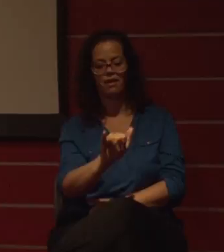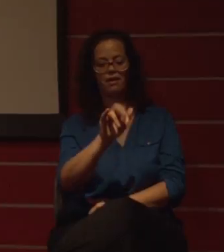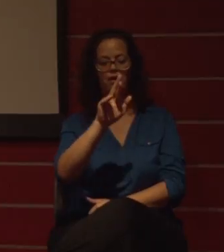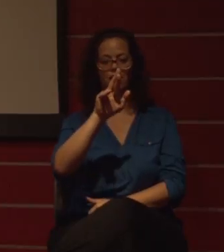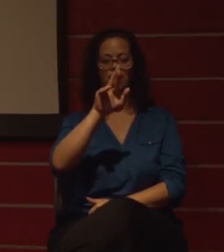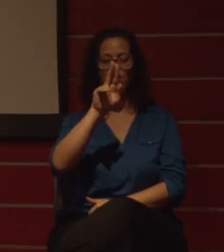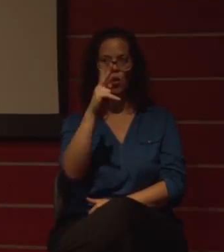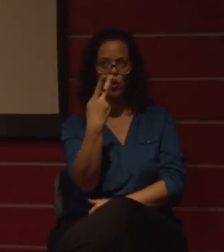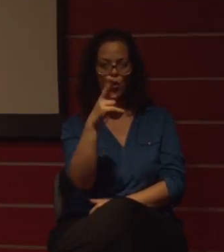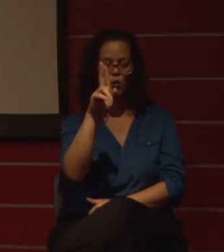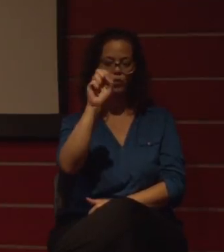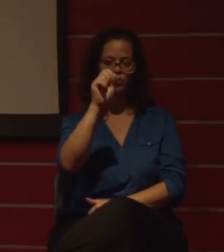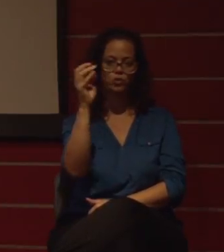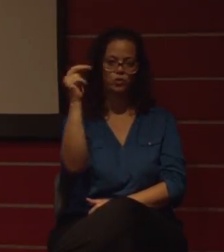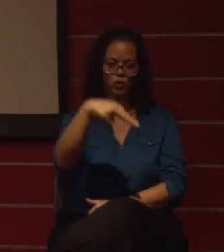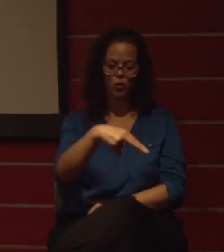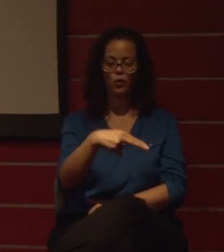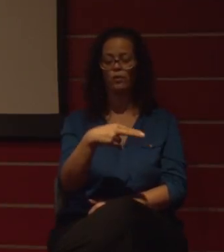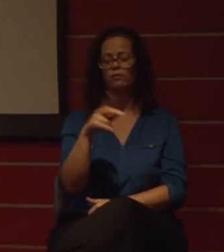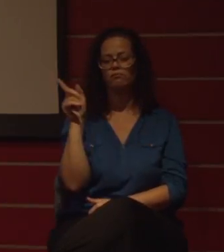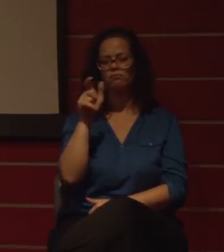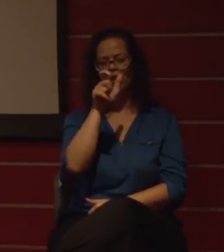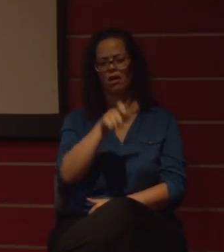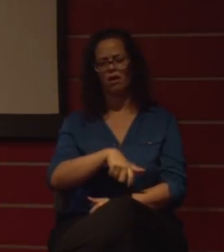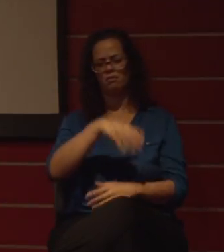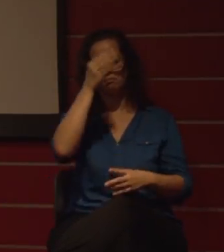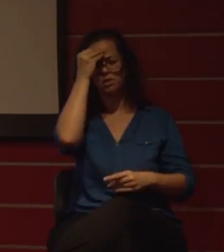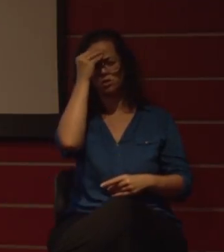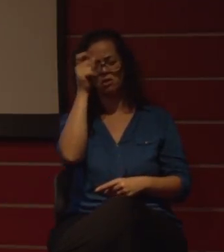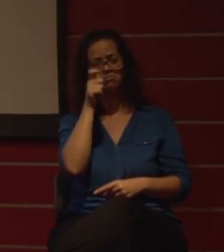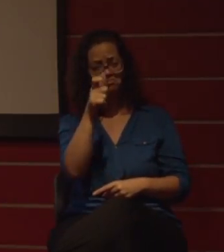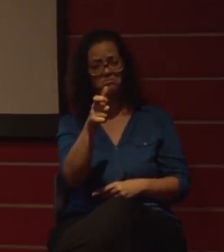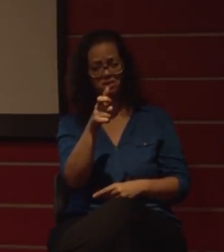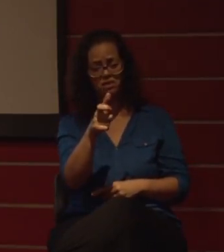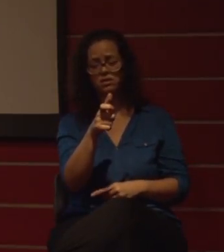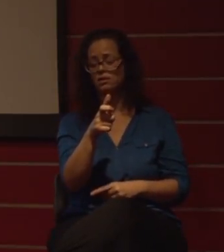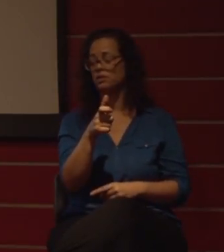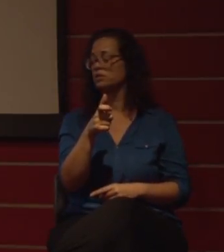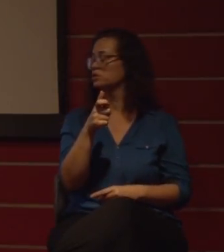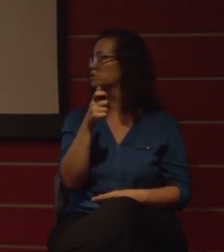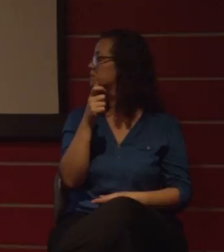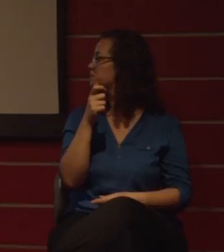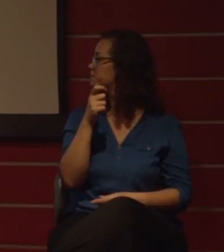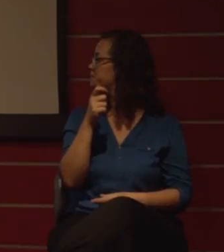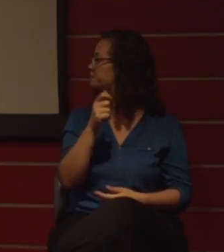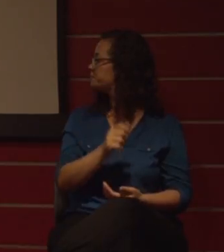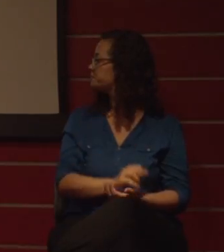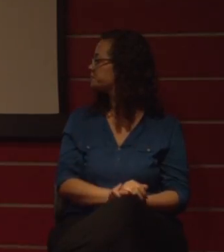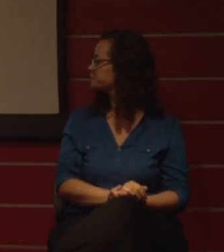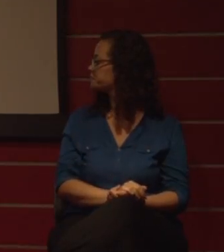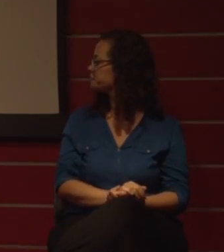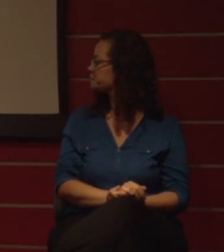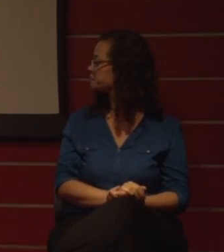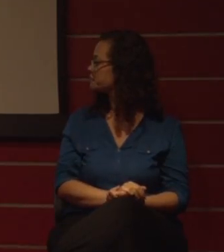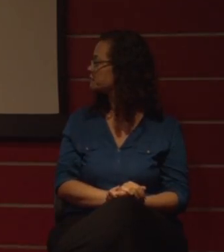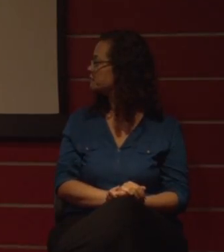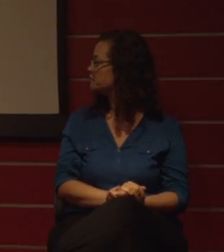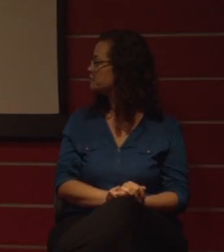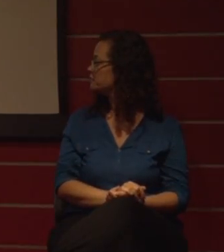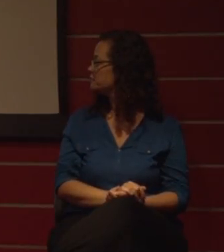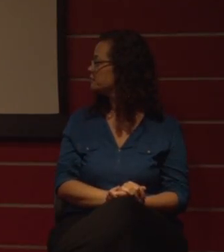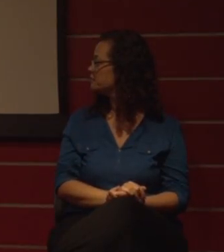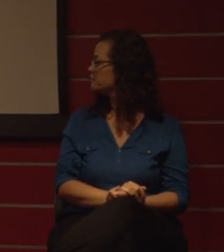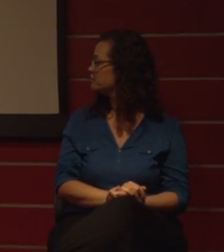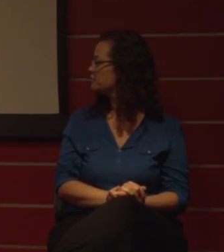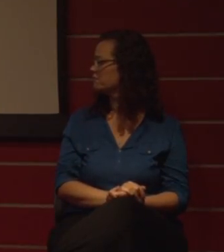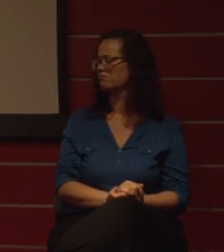dela e é uma personagem interessante também aí a gente vai ter